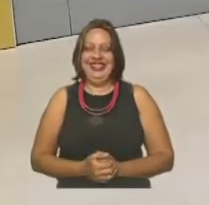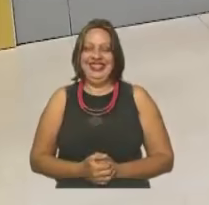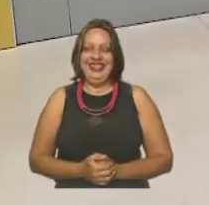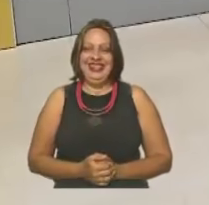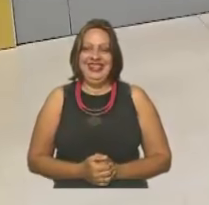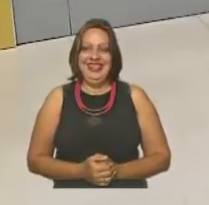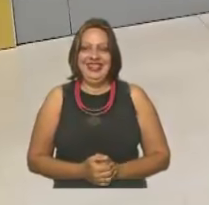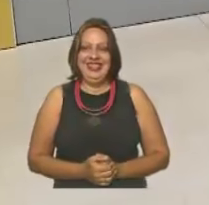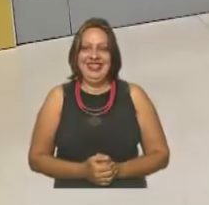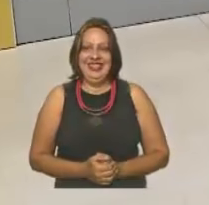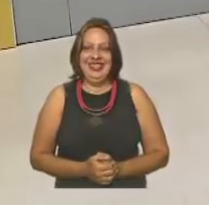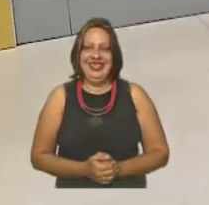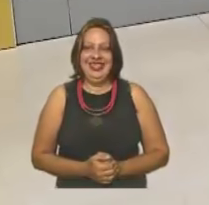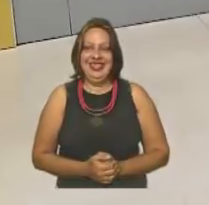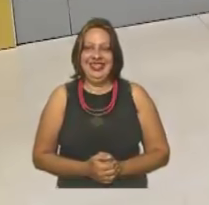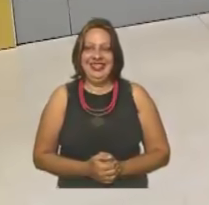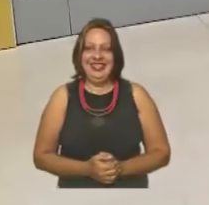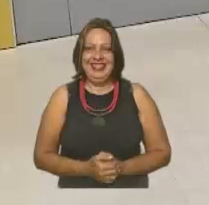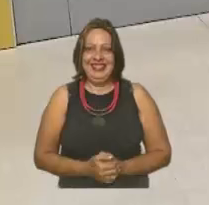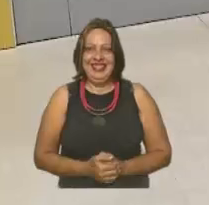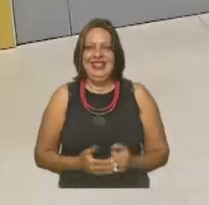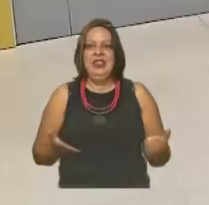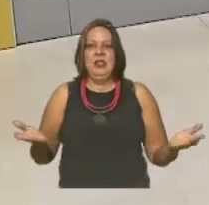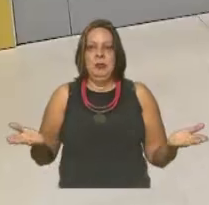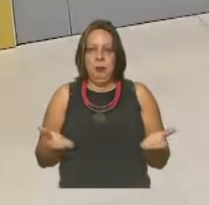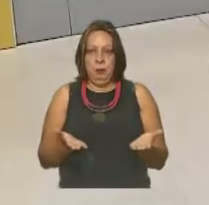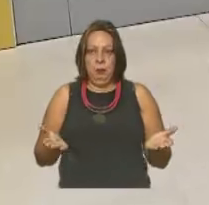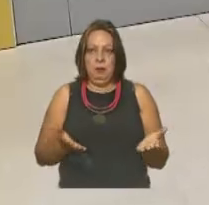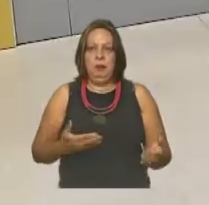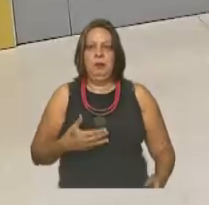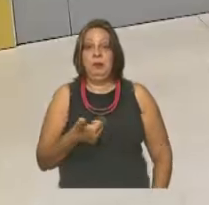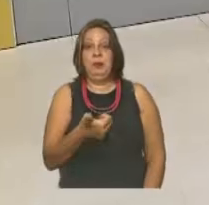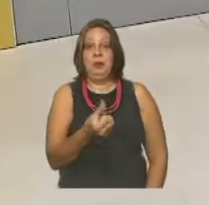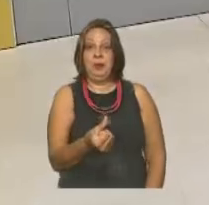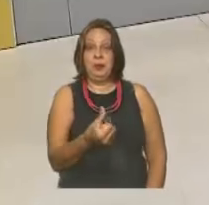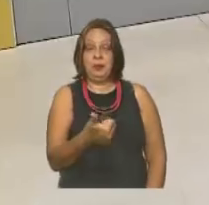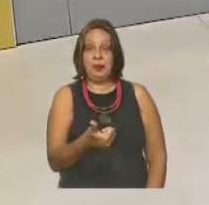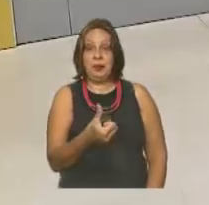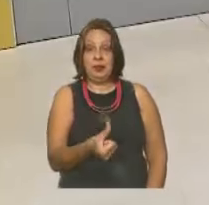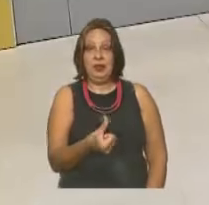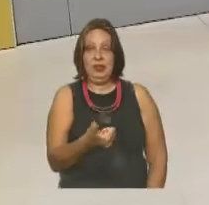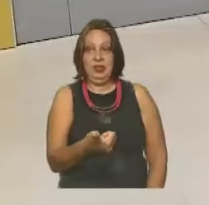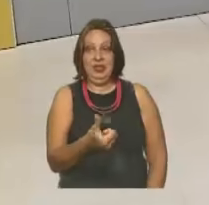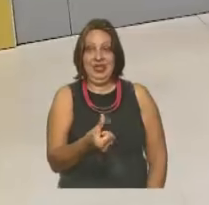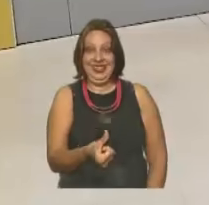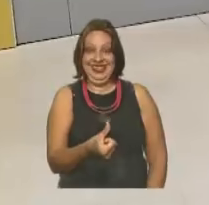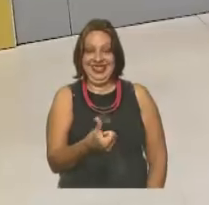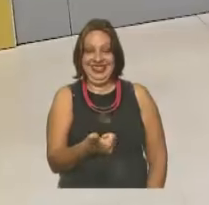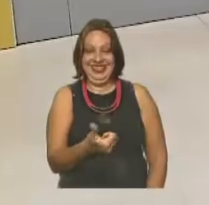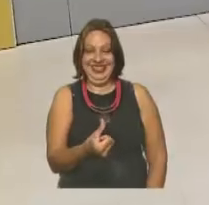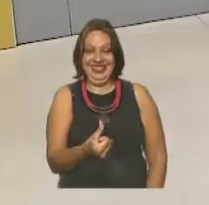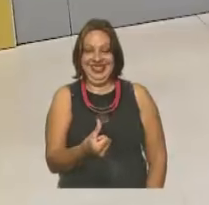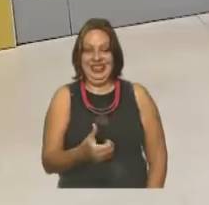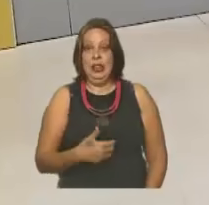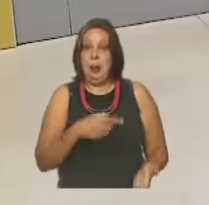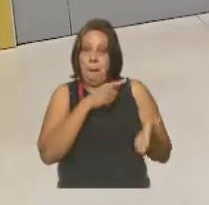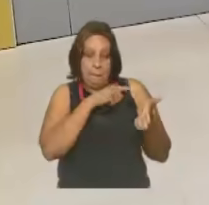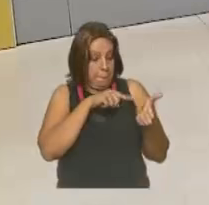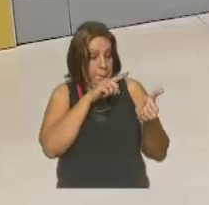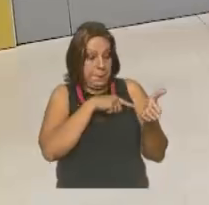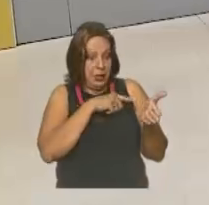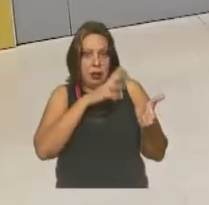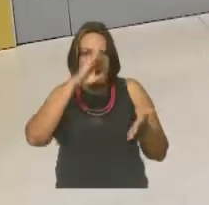51, 51, 51. E agora? 16, 16. 16, vai